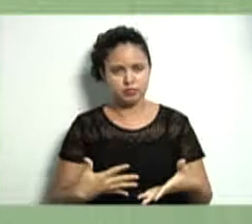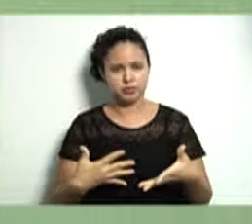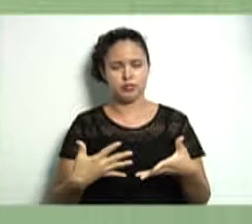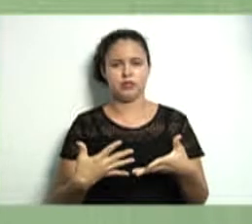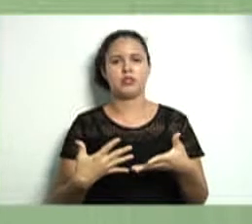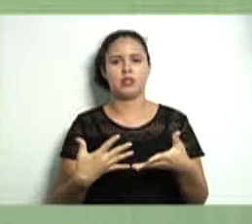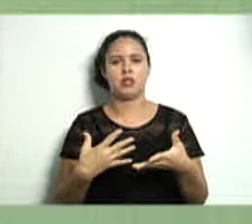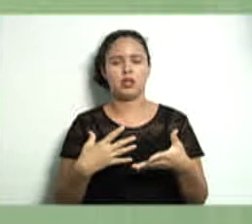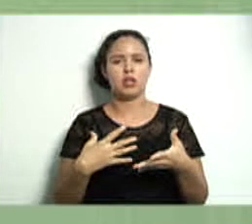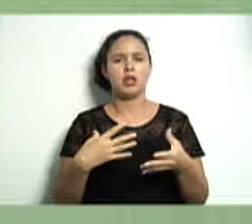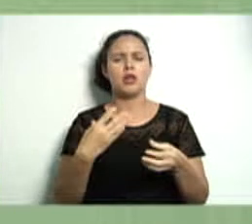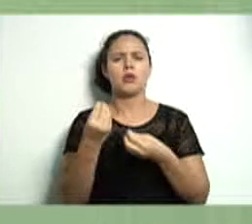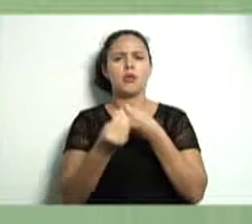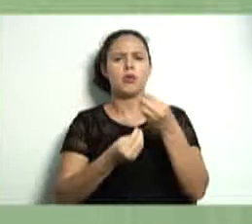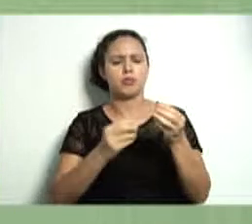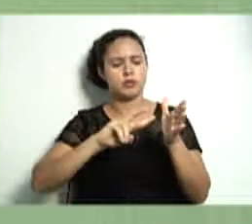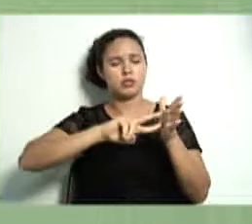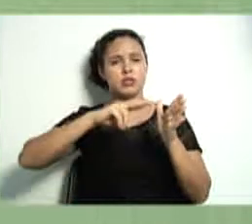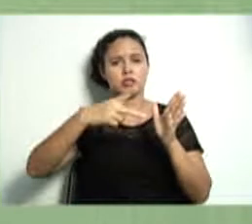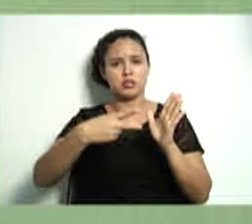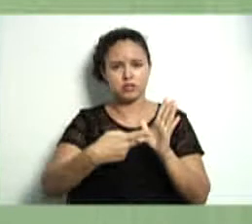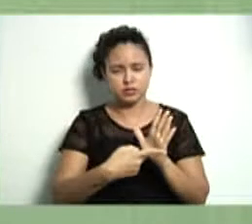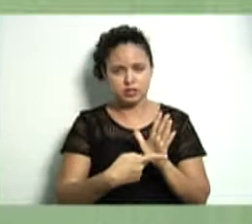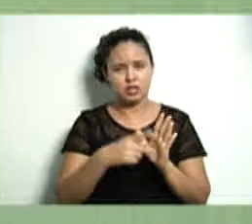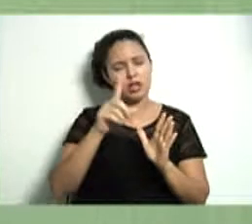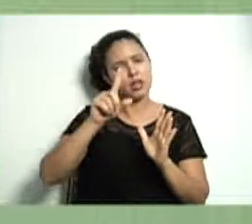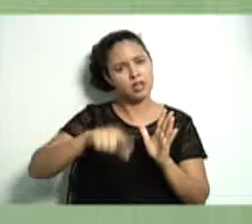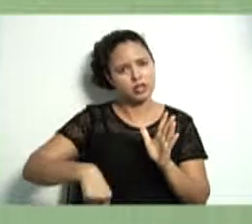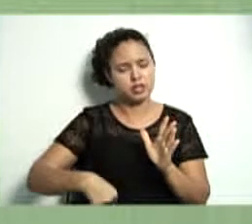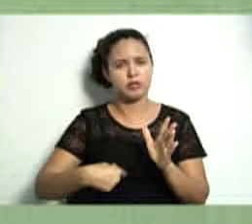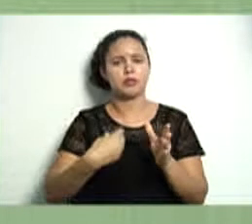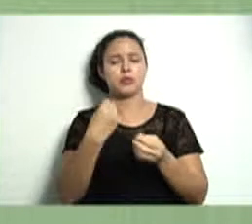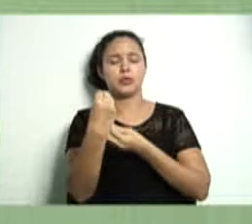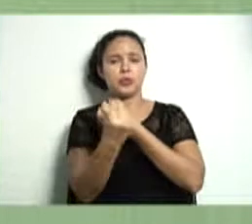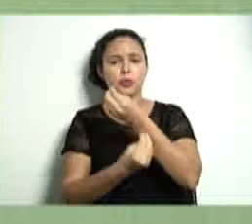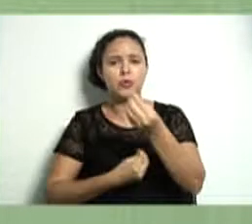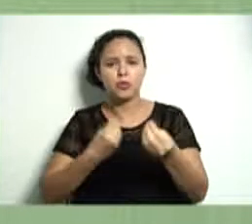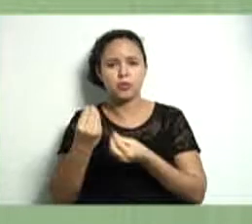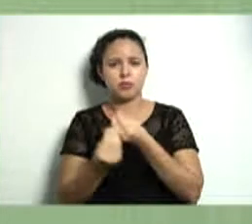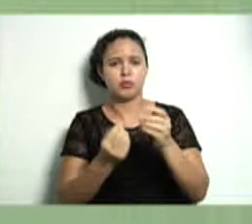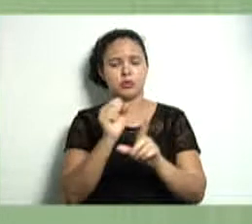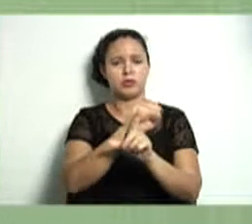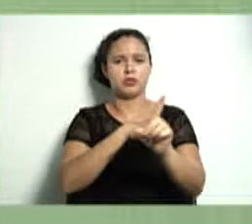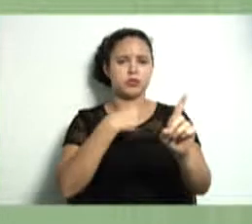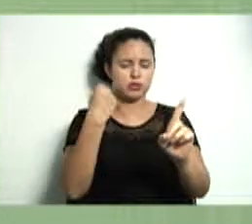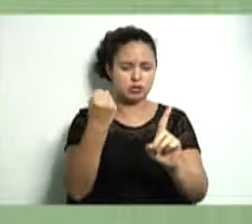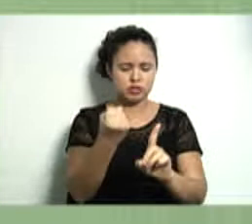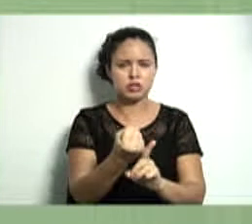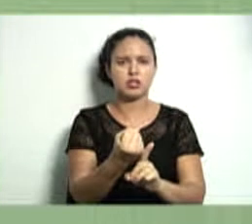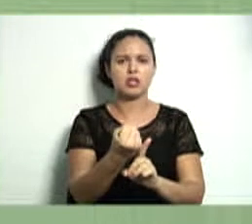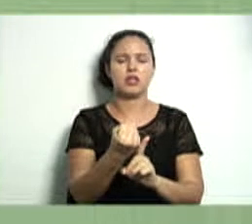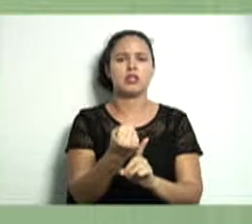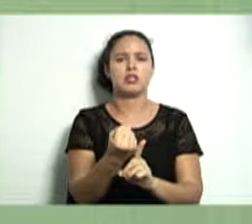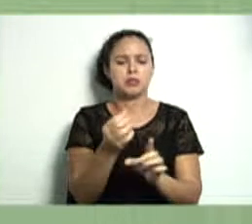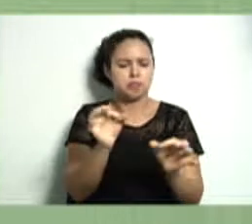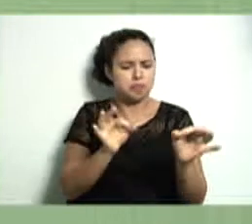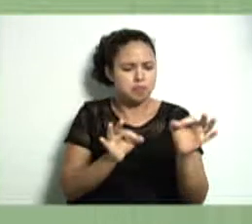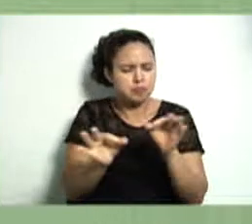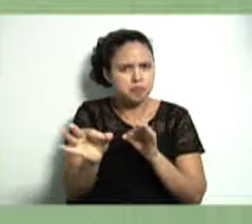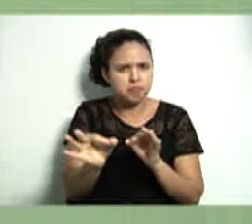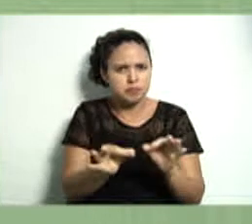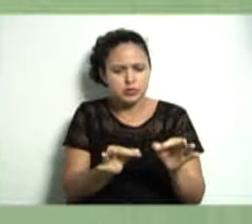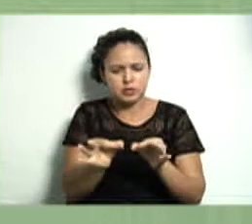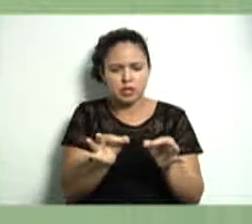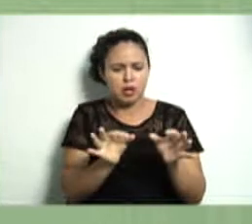a definição do conceito. A maneira como a sociedade é